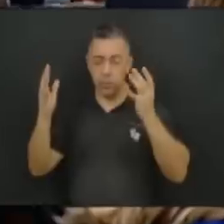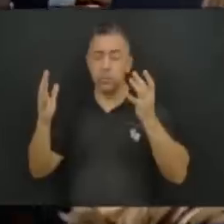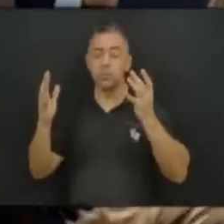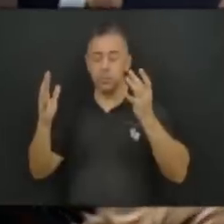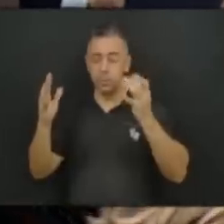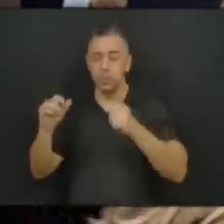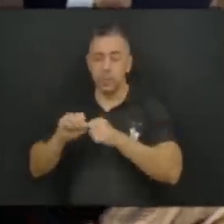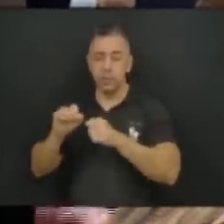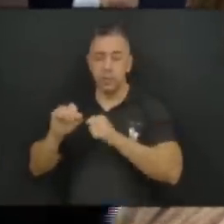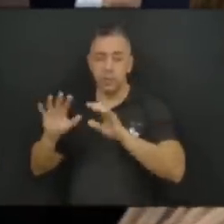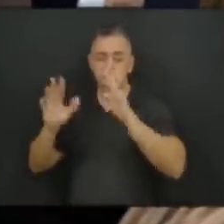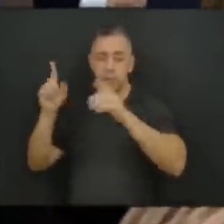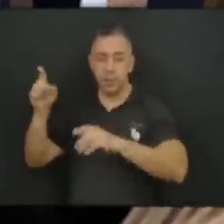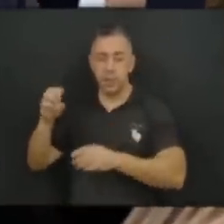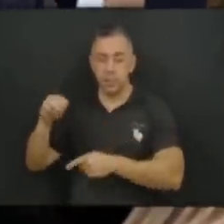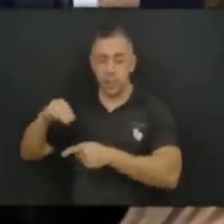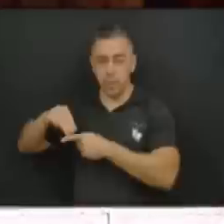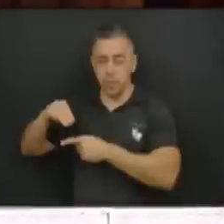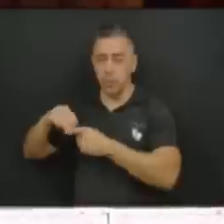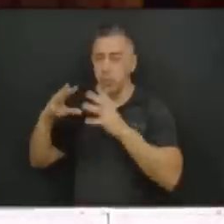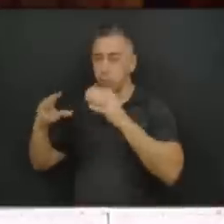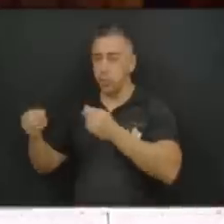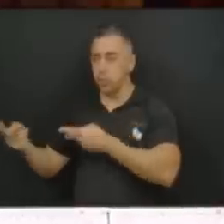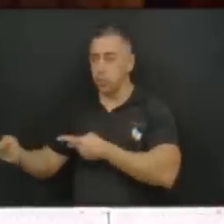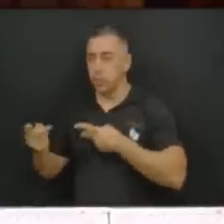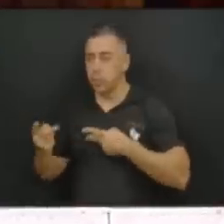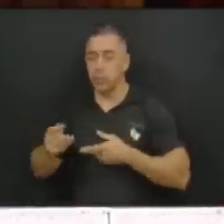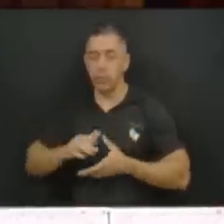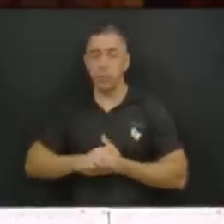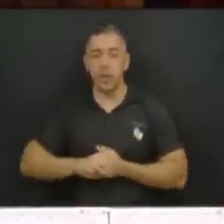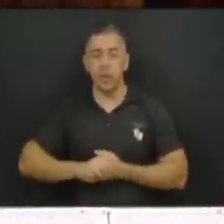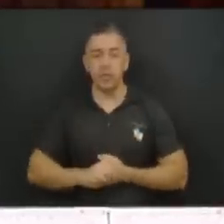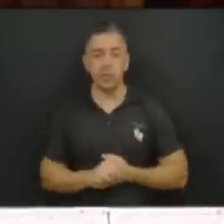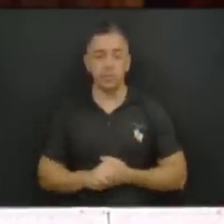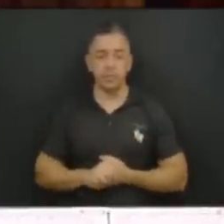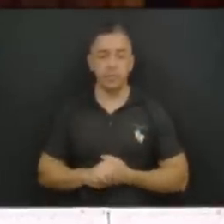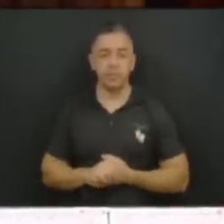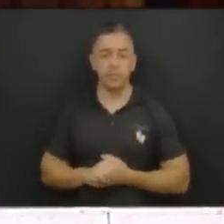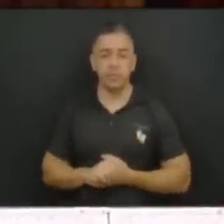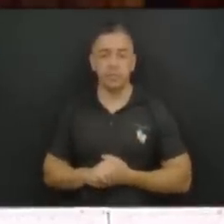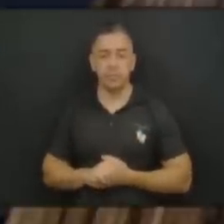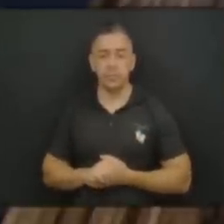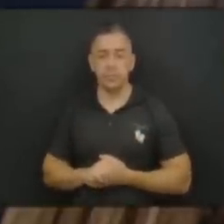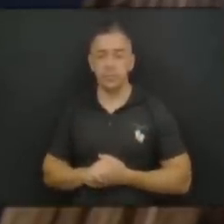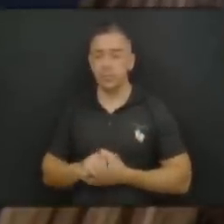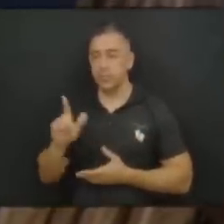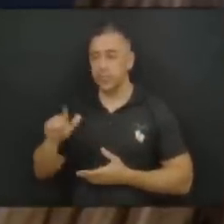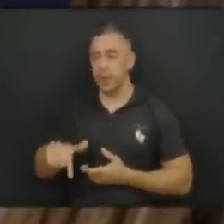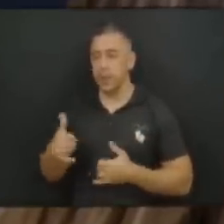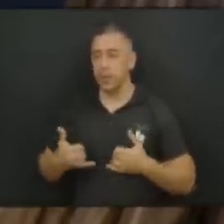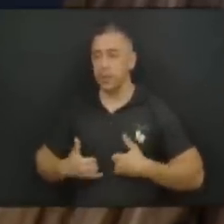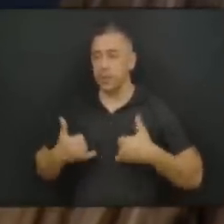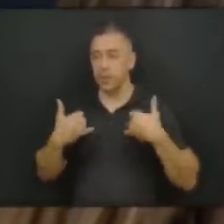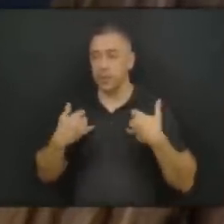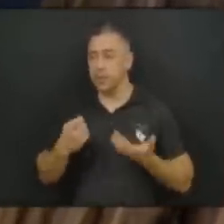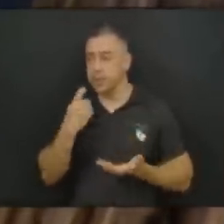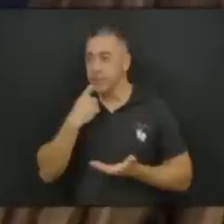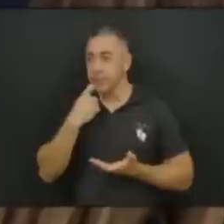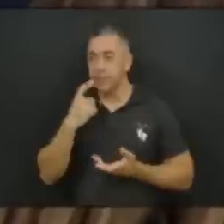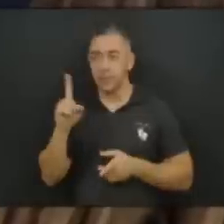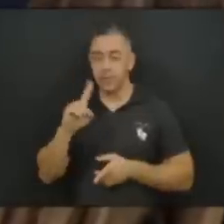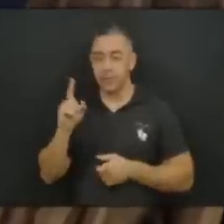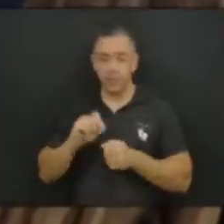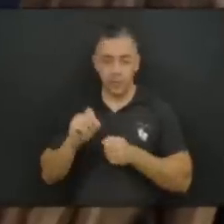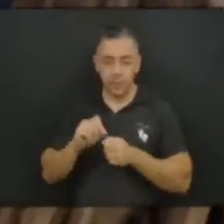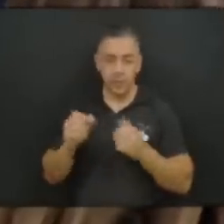ele vai promover em Maringá estão todos convidados aí Presidente é meu aniversário sexta-feira mas eu não vou fazer